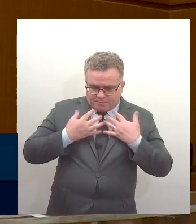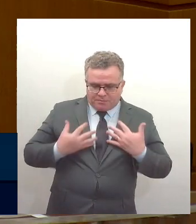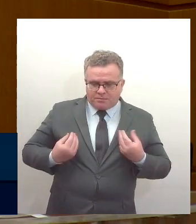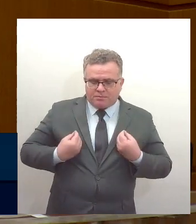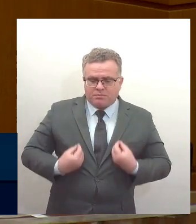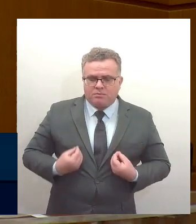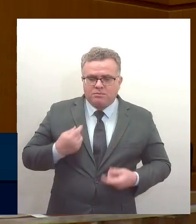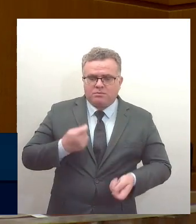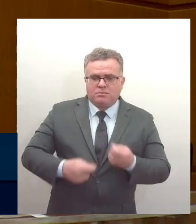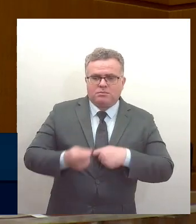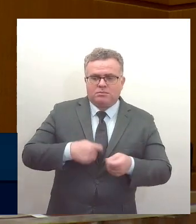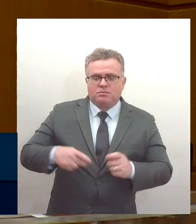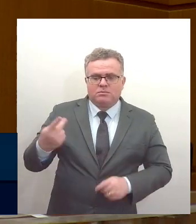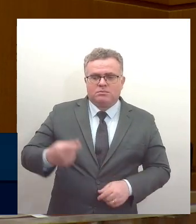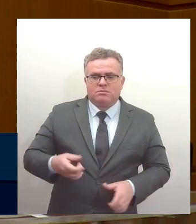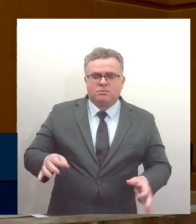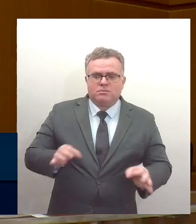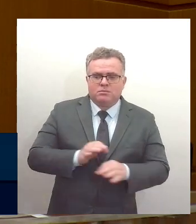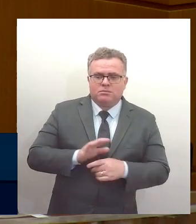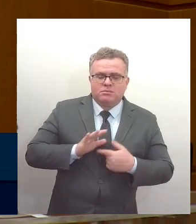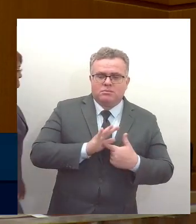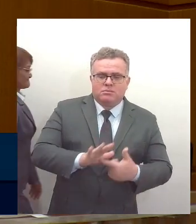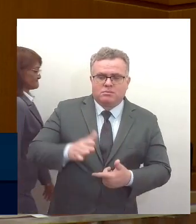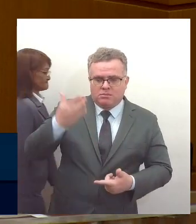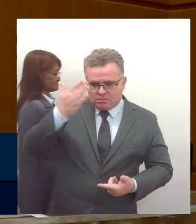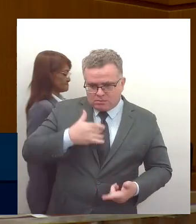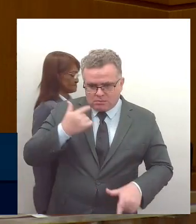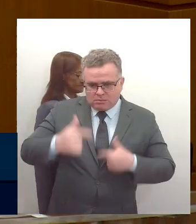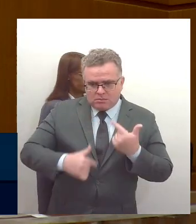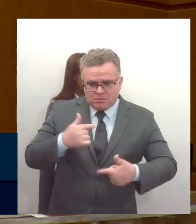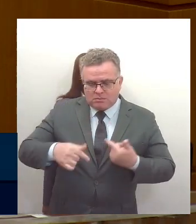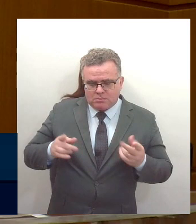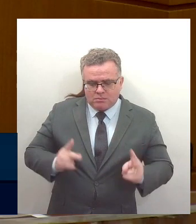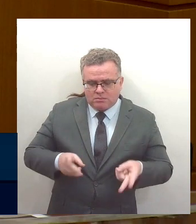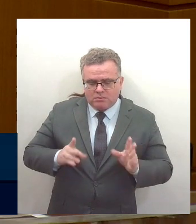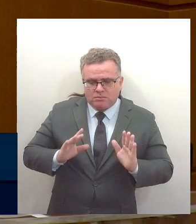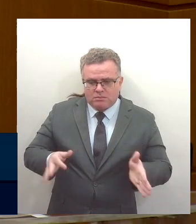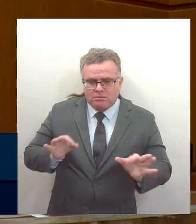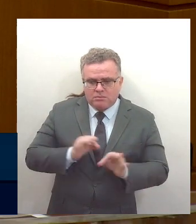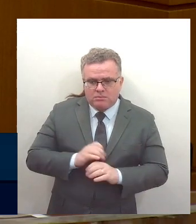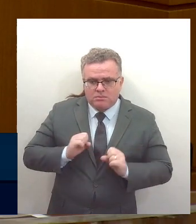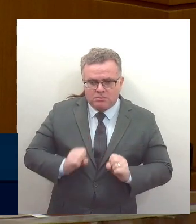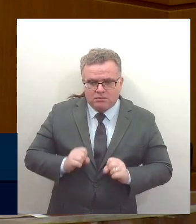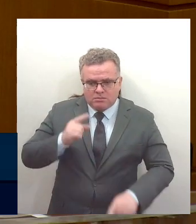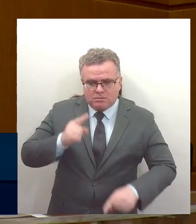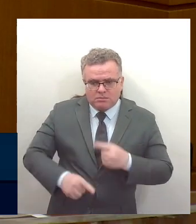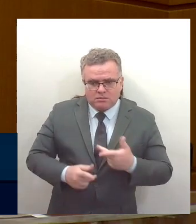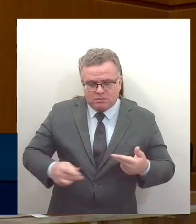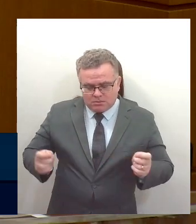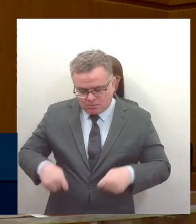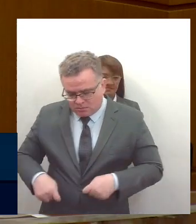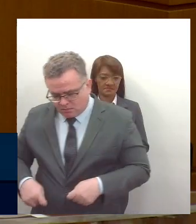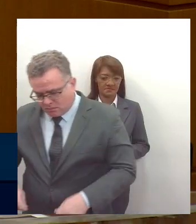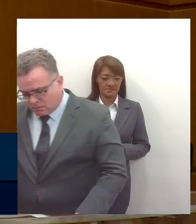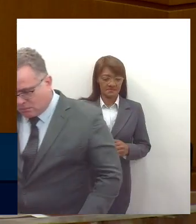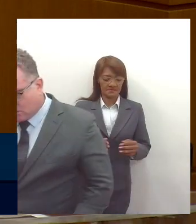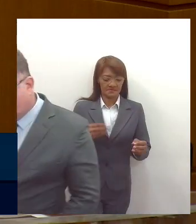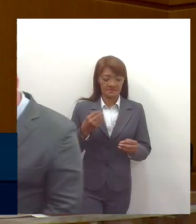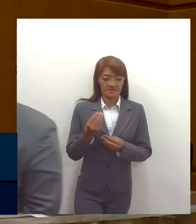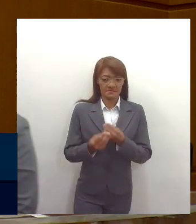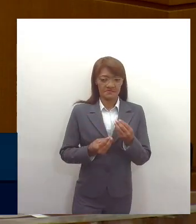o trabalho que tem sido desenvolvido para coibir práticas de sonegação e garantir a concorrência